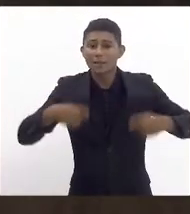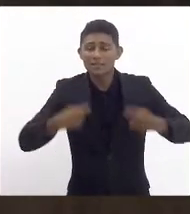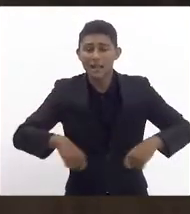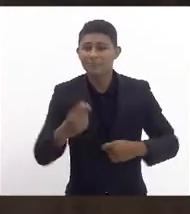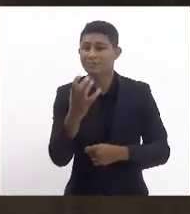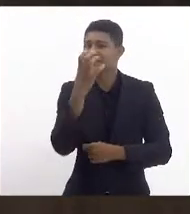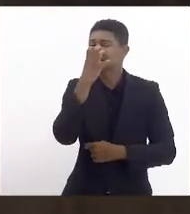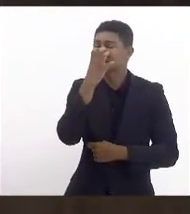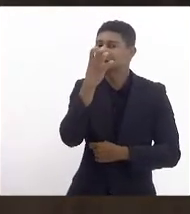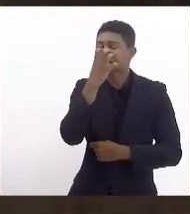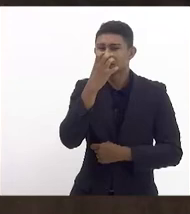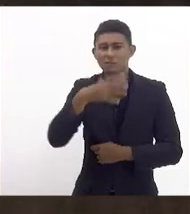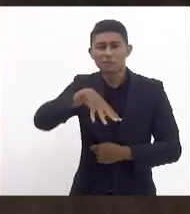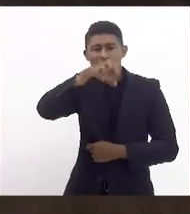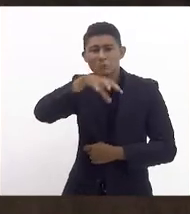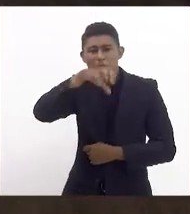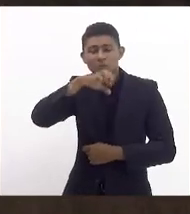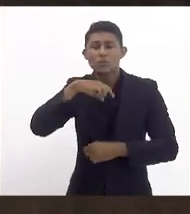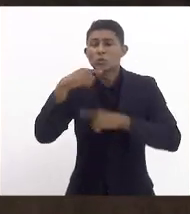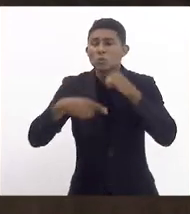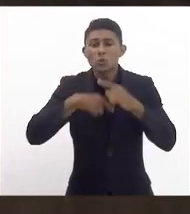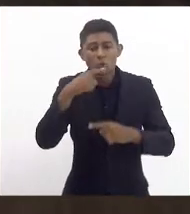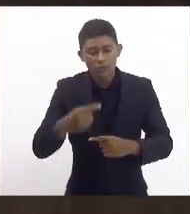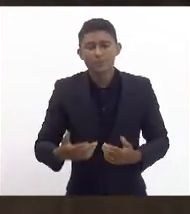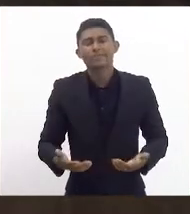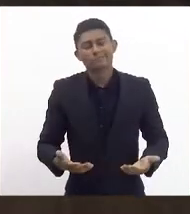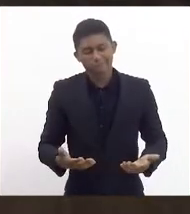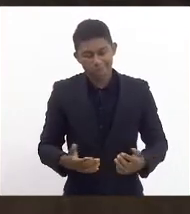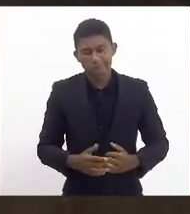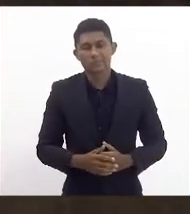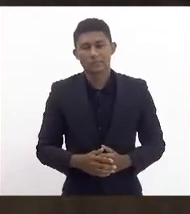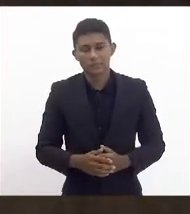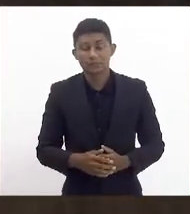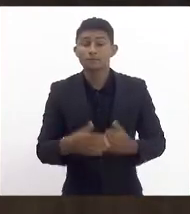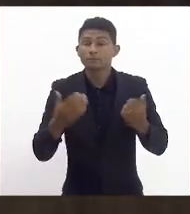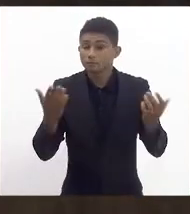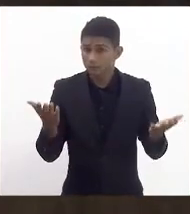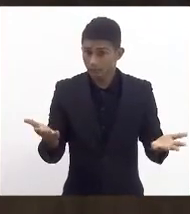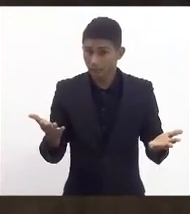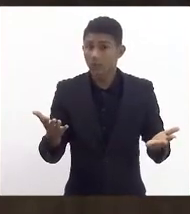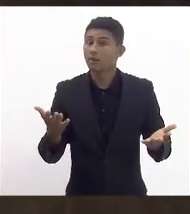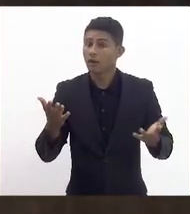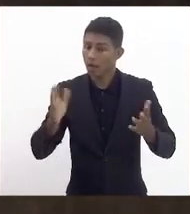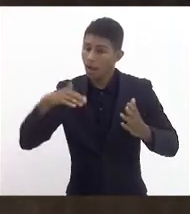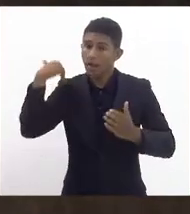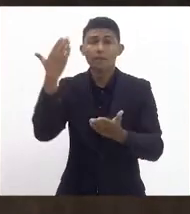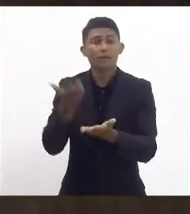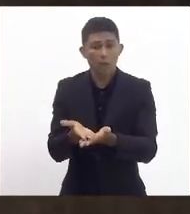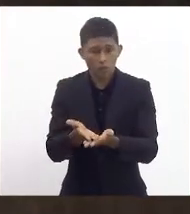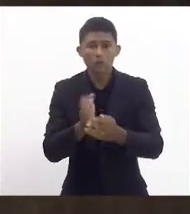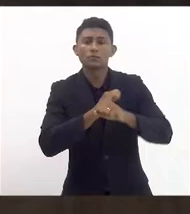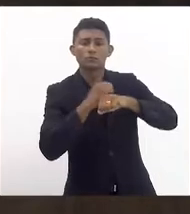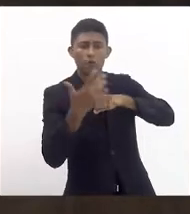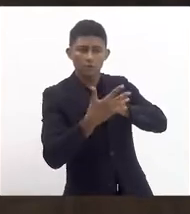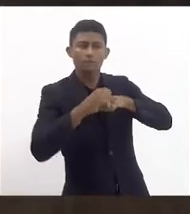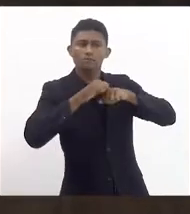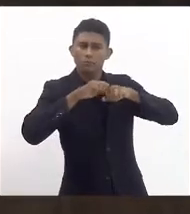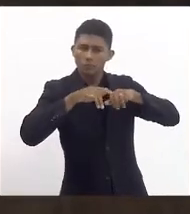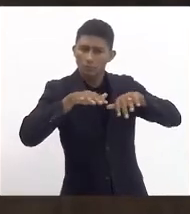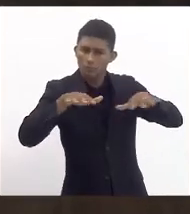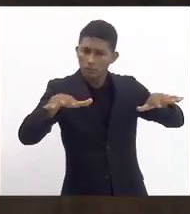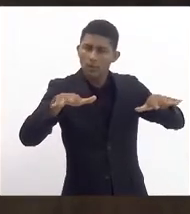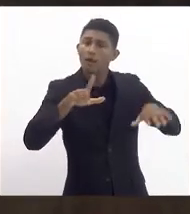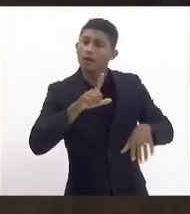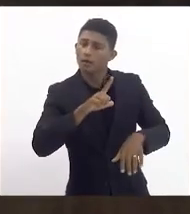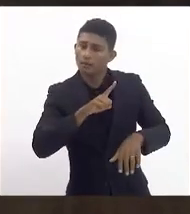vivendo com essa doença absurda. Então, senhor presidente, ainda estamos numa pandemia, ainda bem, graças à